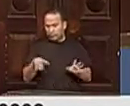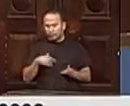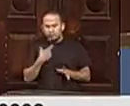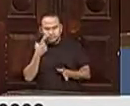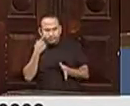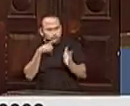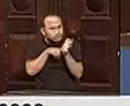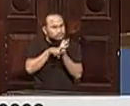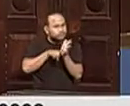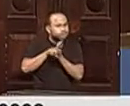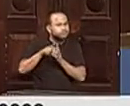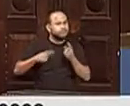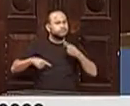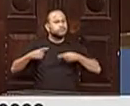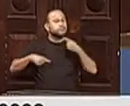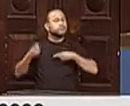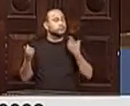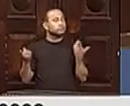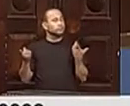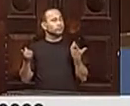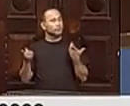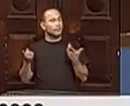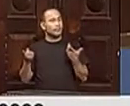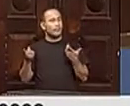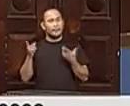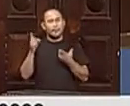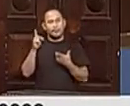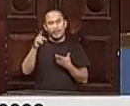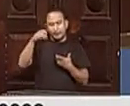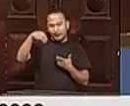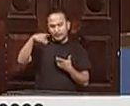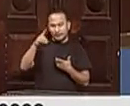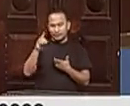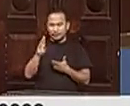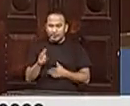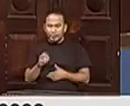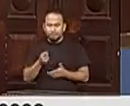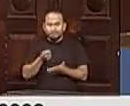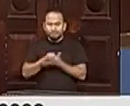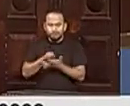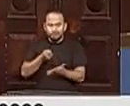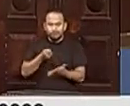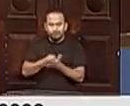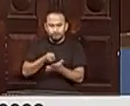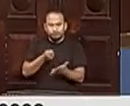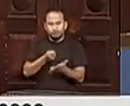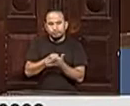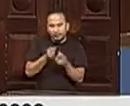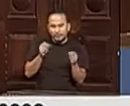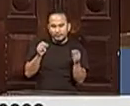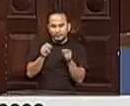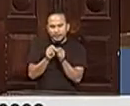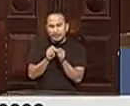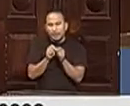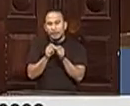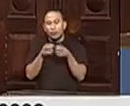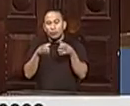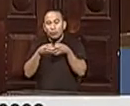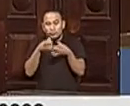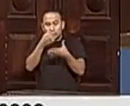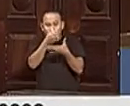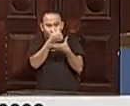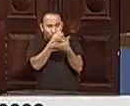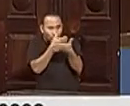política do método. O PMDB, mais uma vez, insiste em fazer do Tribunal de Contas um